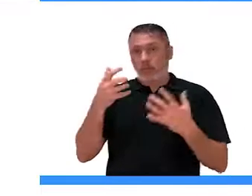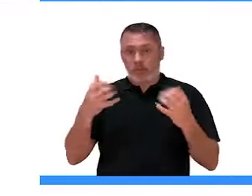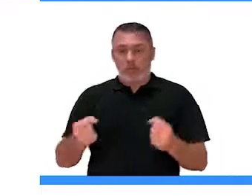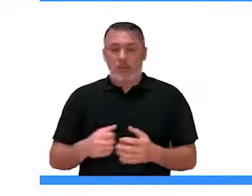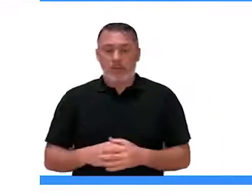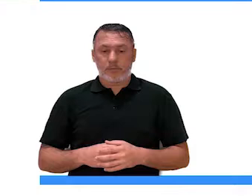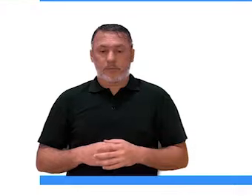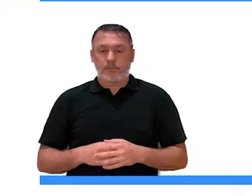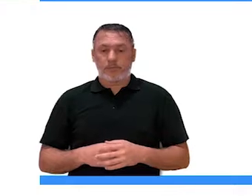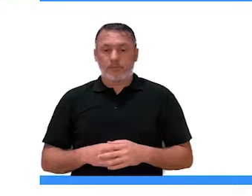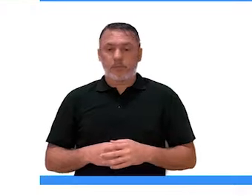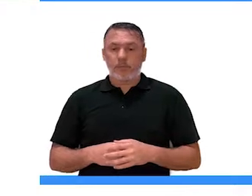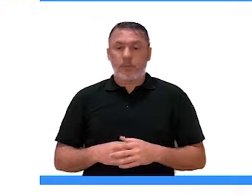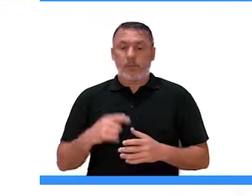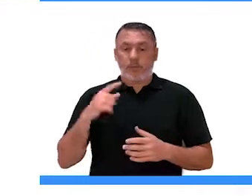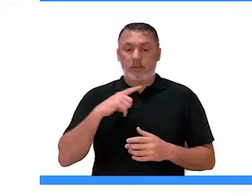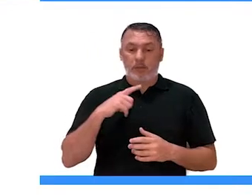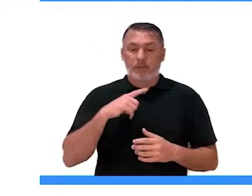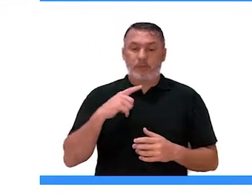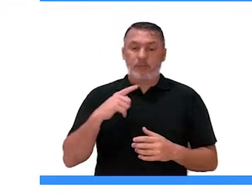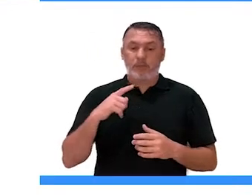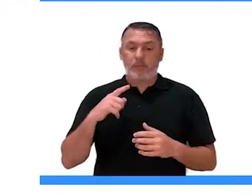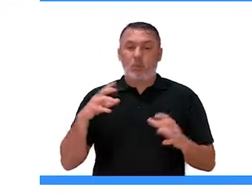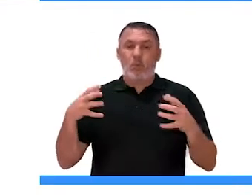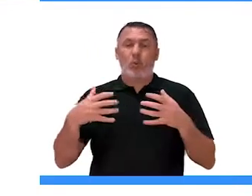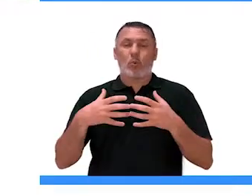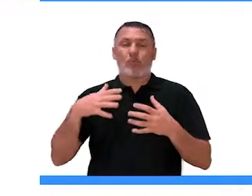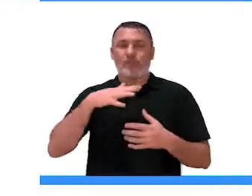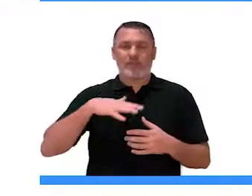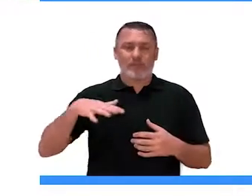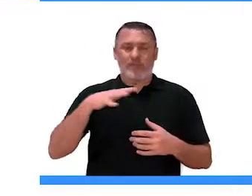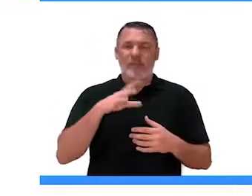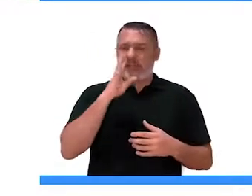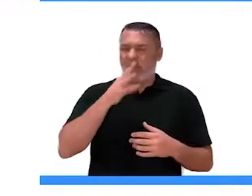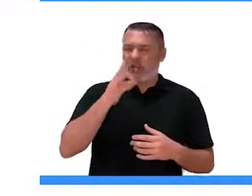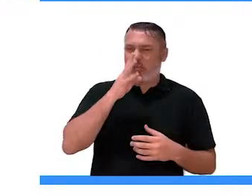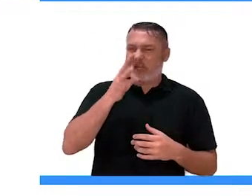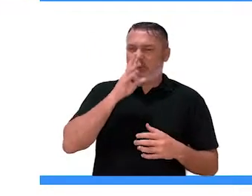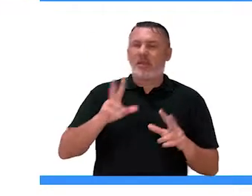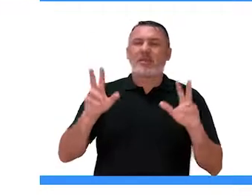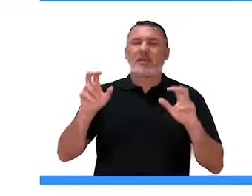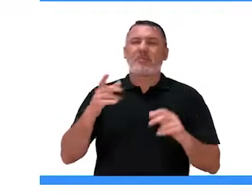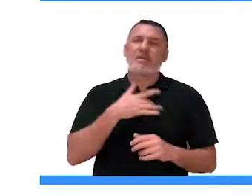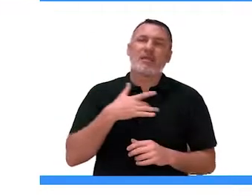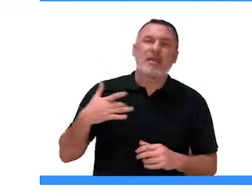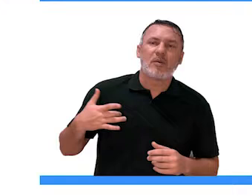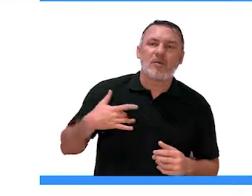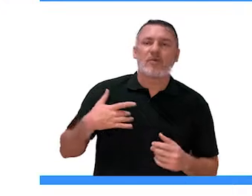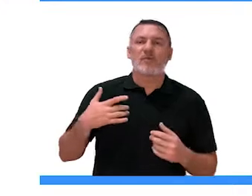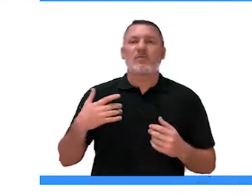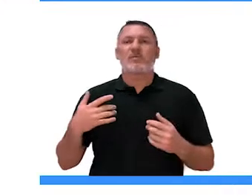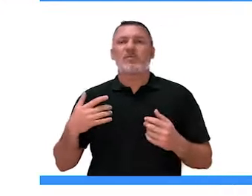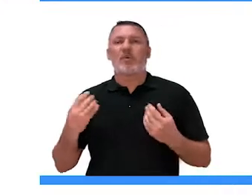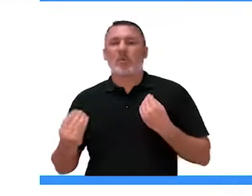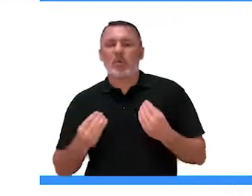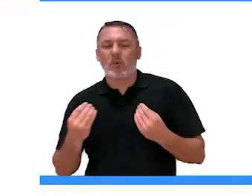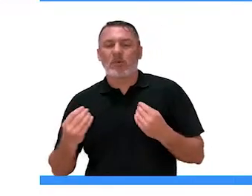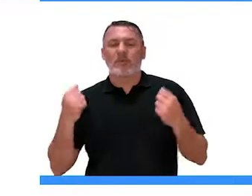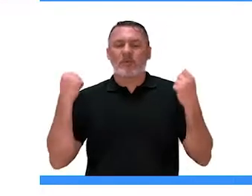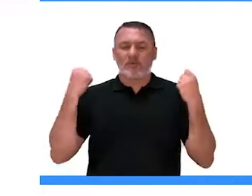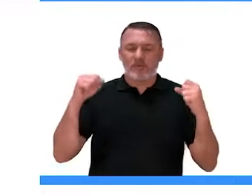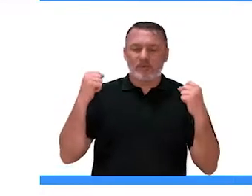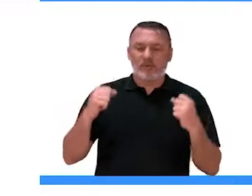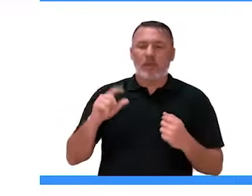para a questão 8. Uma das mais contundentes críticas ao discurso da aptidão física relacionada à saúde está no